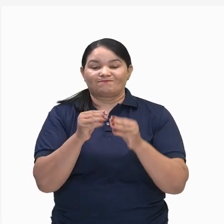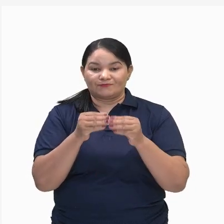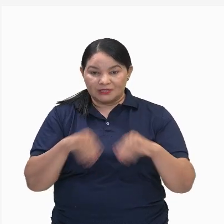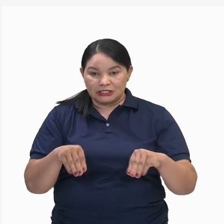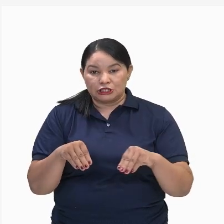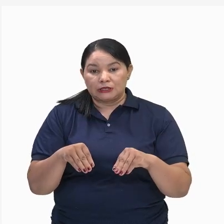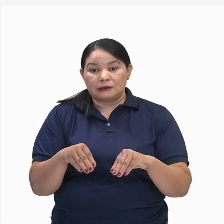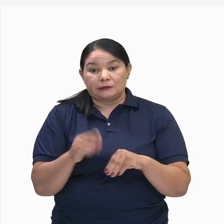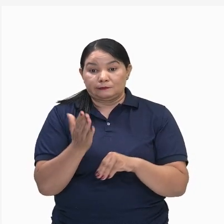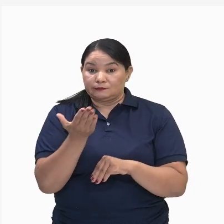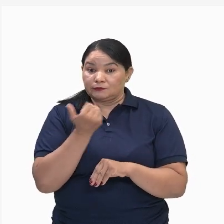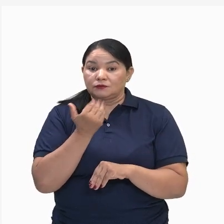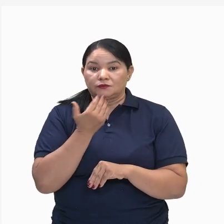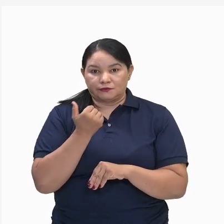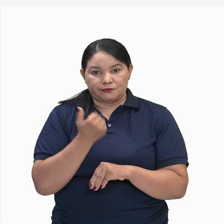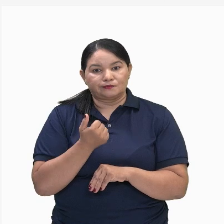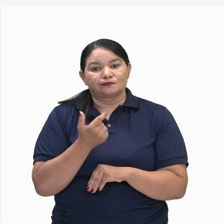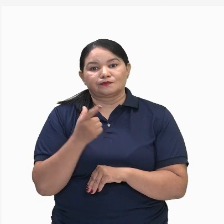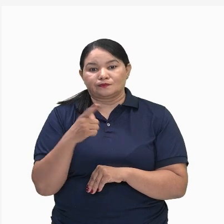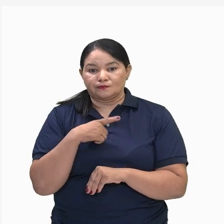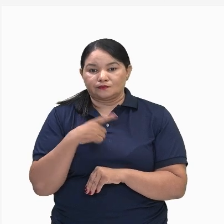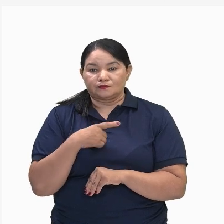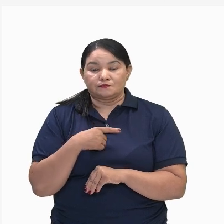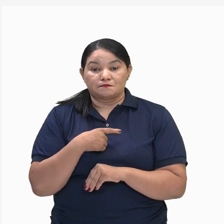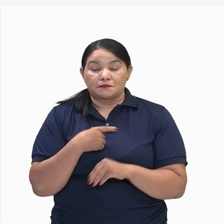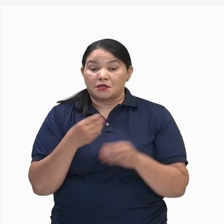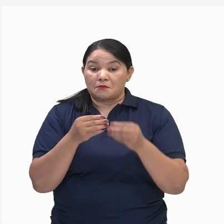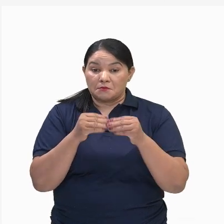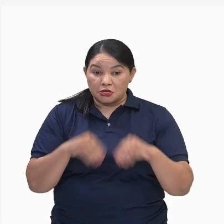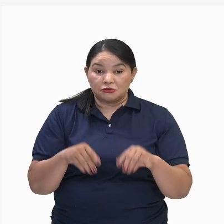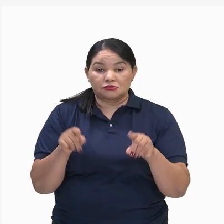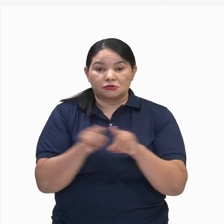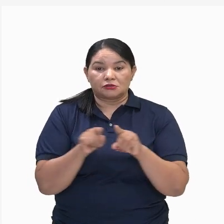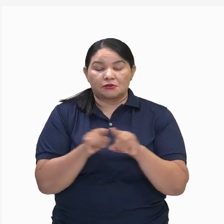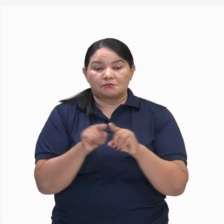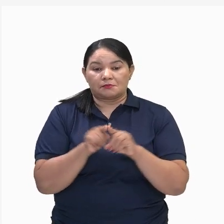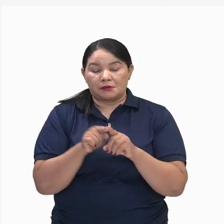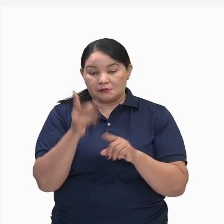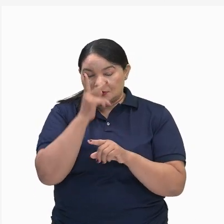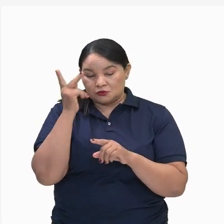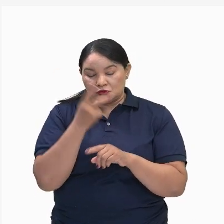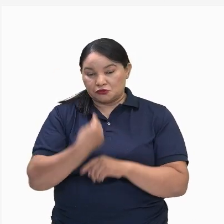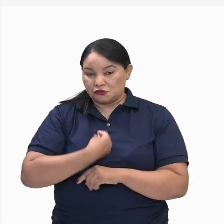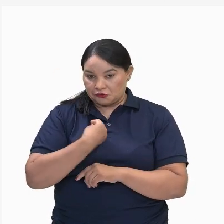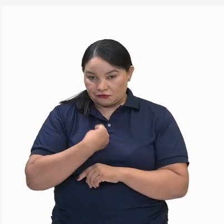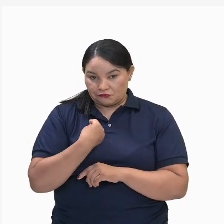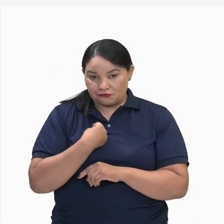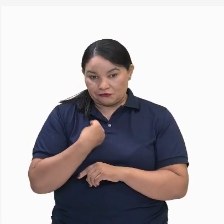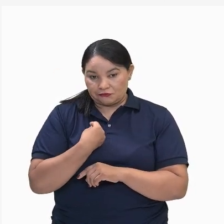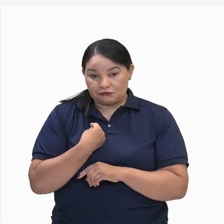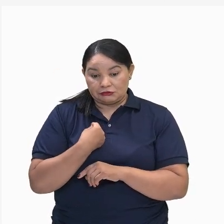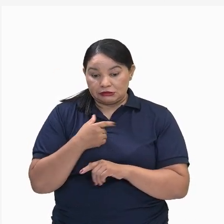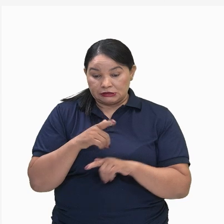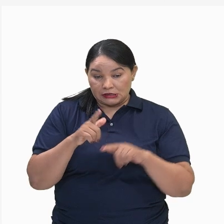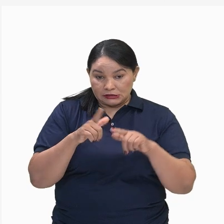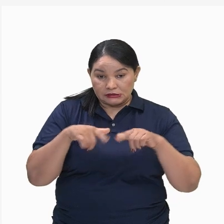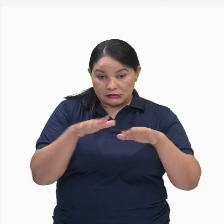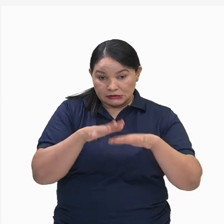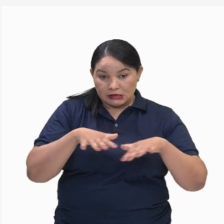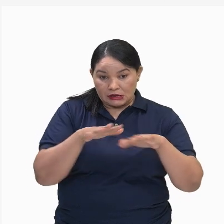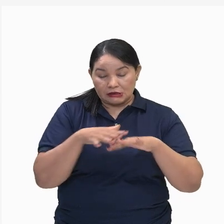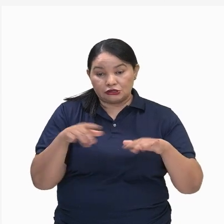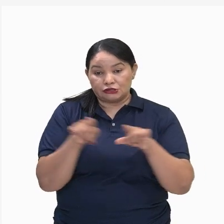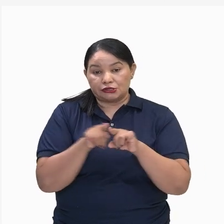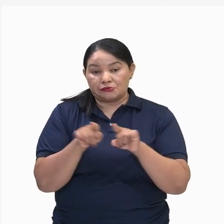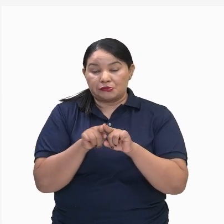na alimentação deles, né? Prejuízo também aos habitantes da região, não só as comunidades indígenas, como também